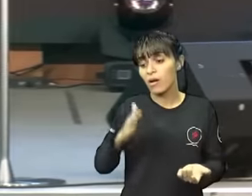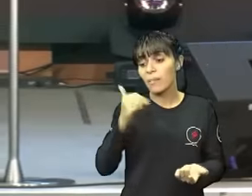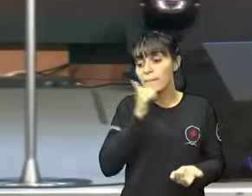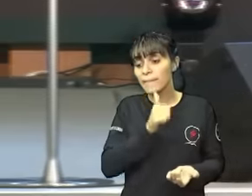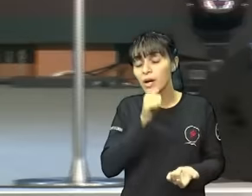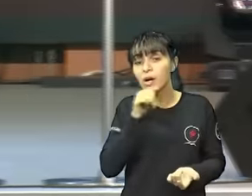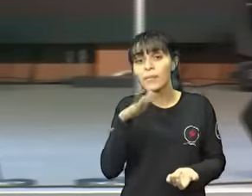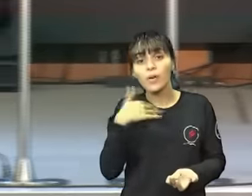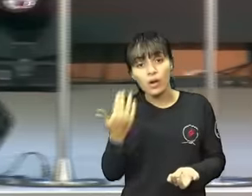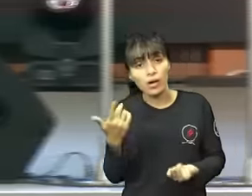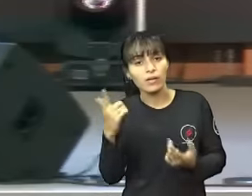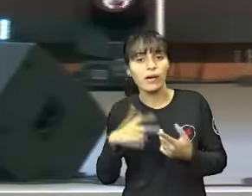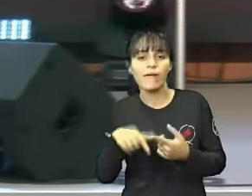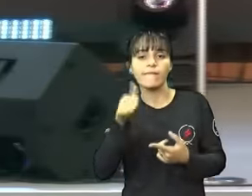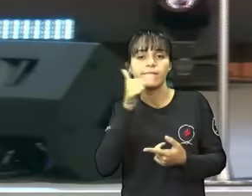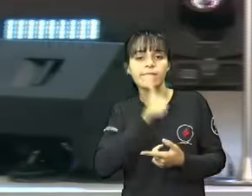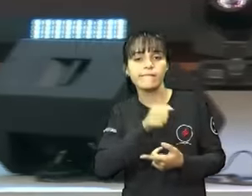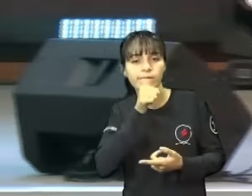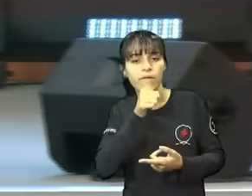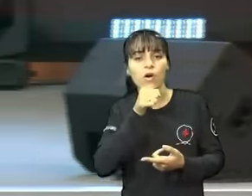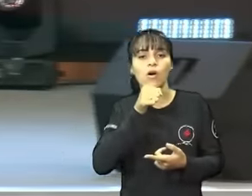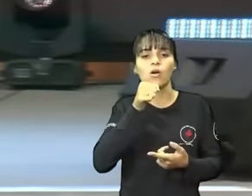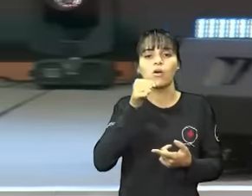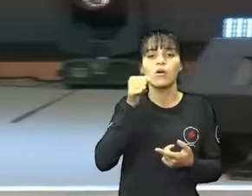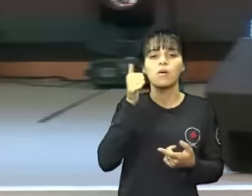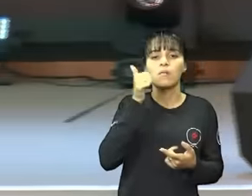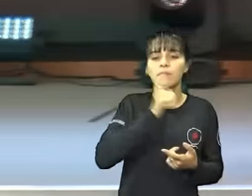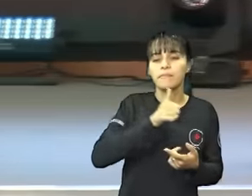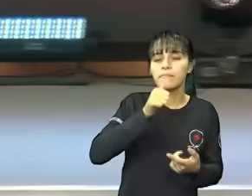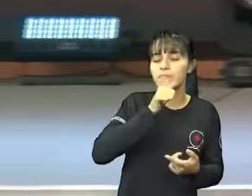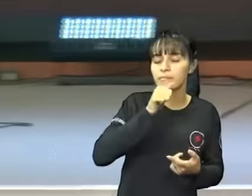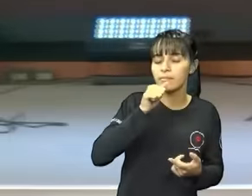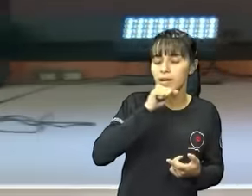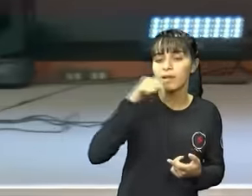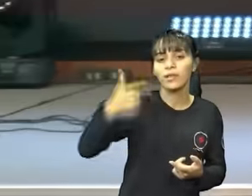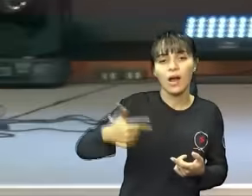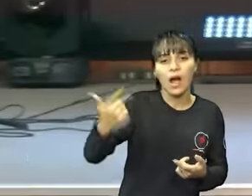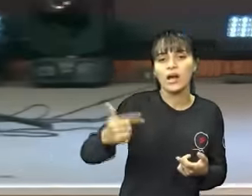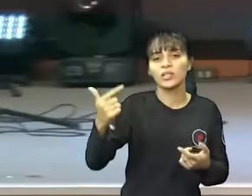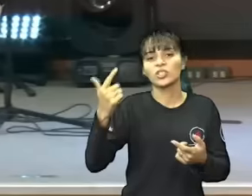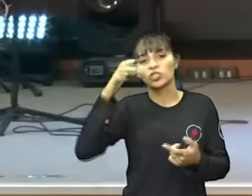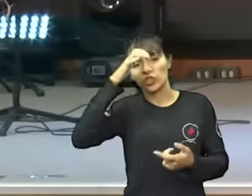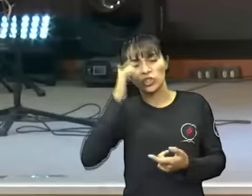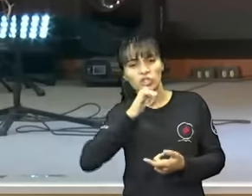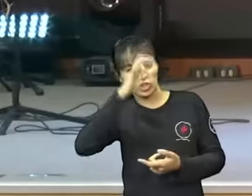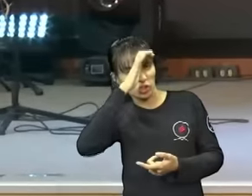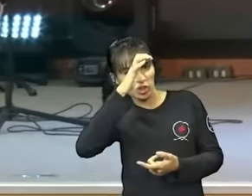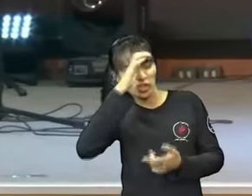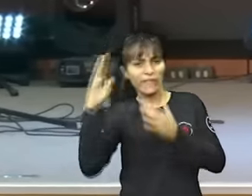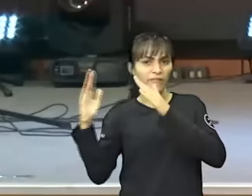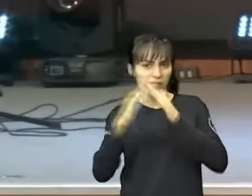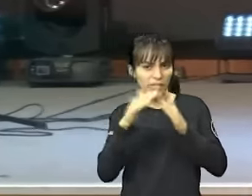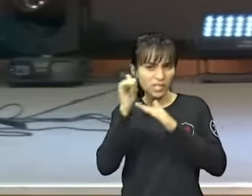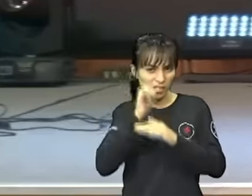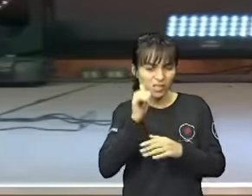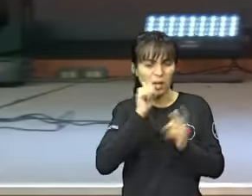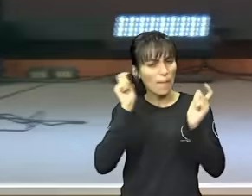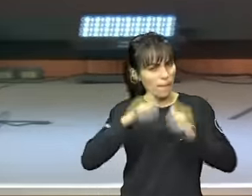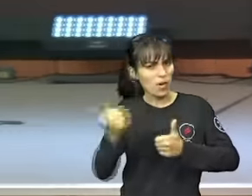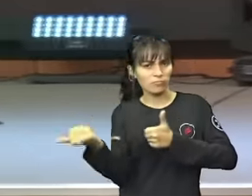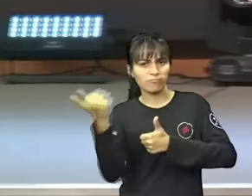morreu avó madrasta irmã mais velha uma tia uma vizinha Pode ocupar o lugar de